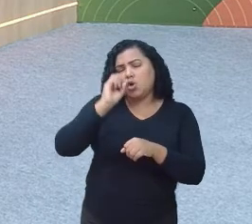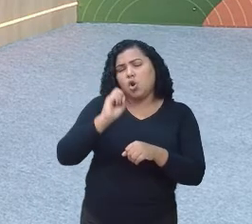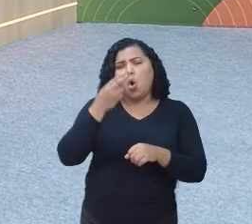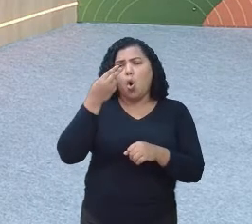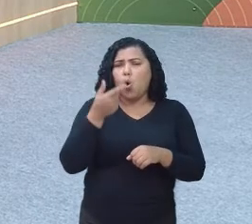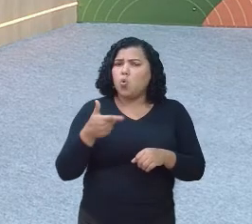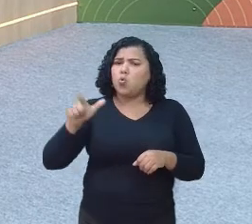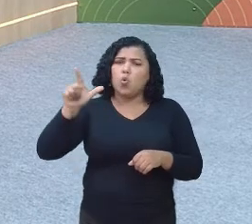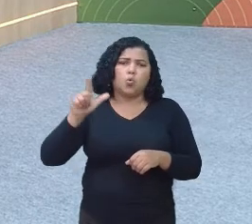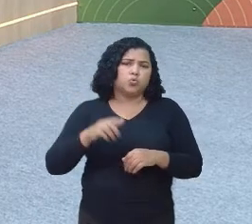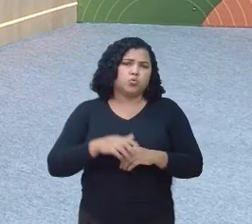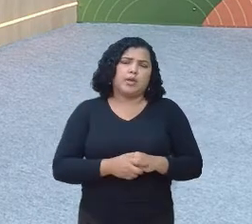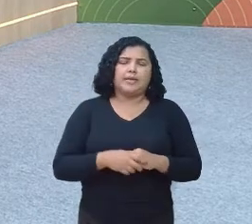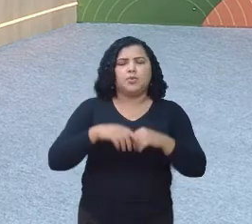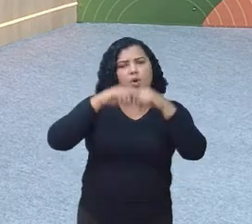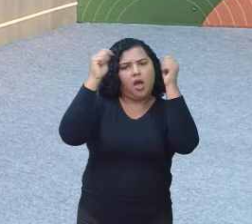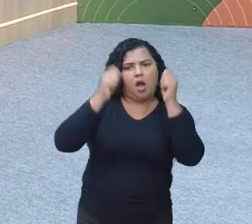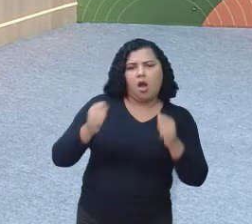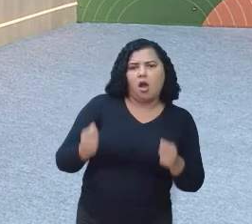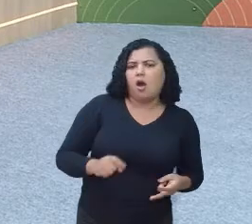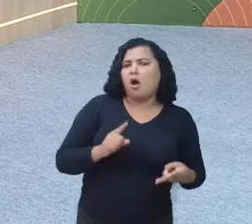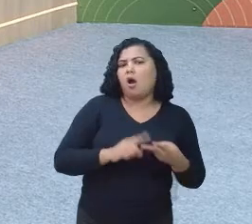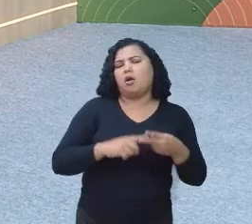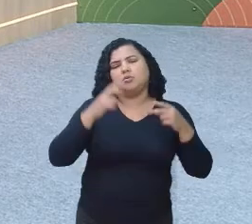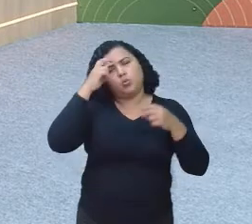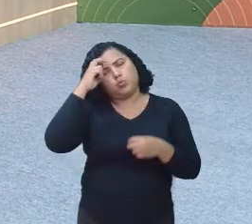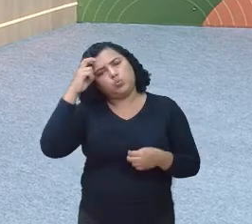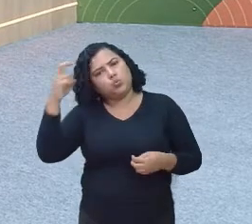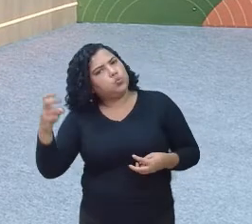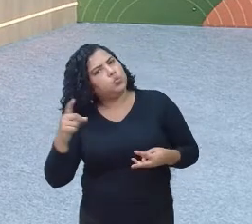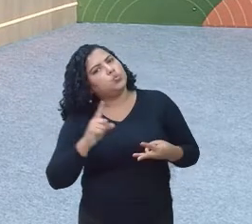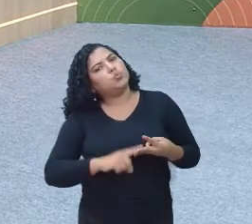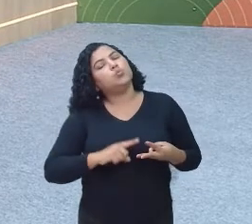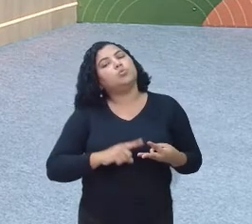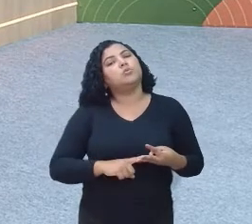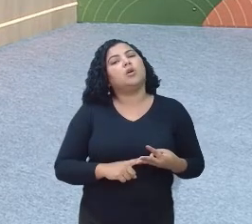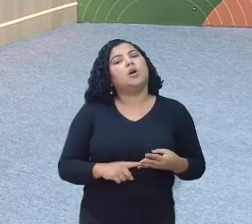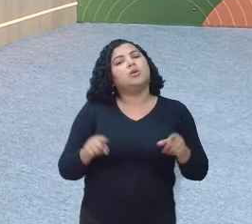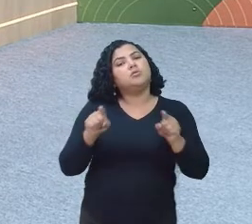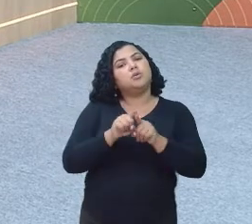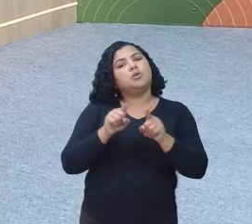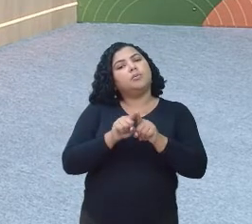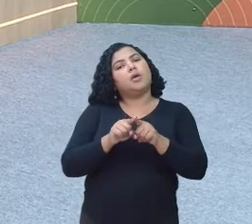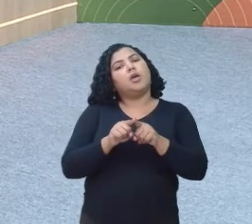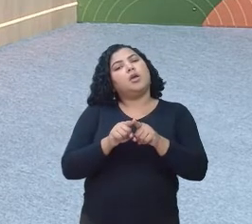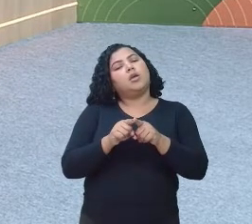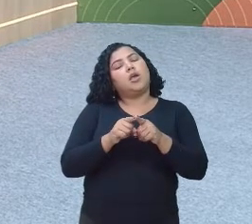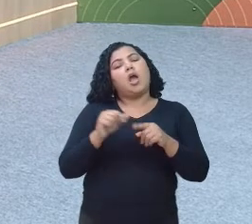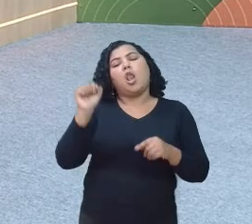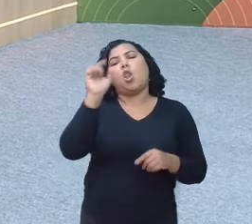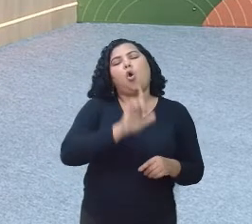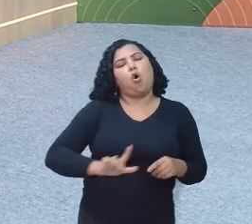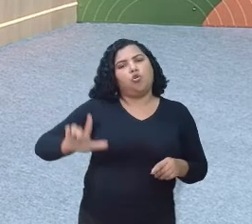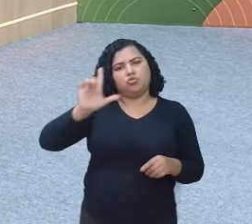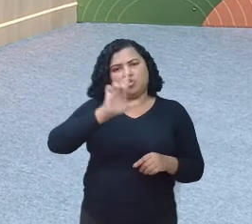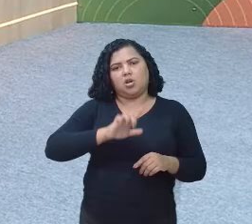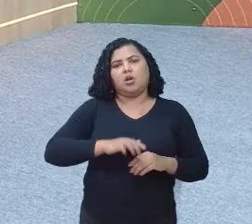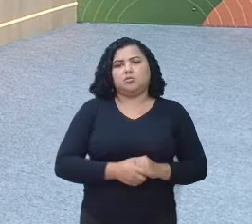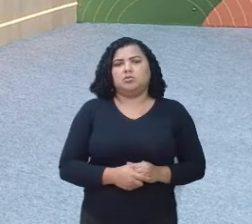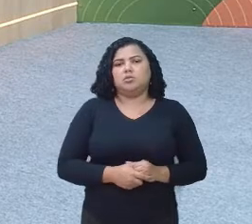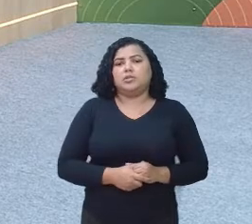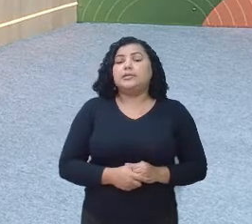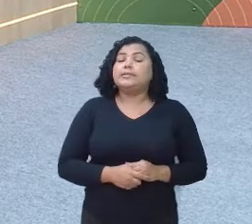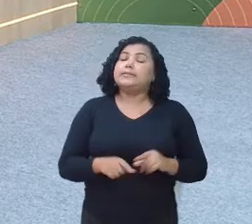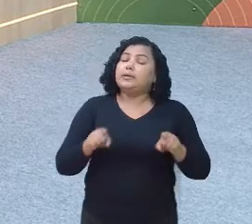outros fatores. Você pode recorrer à arte, você pode recorrer à cultura, você pode recorrer a argumentos de lógica, para também